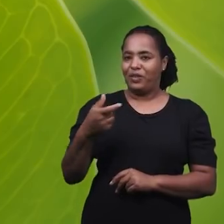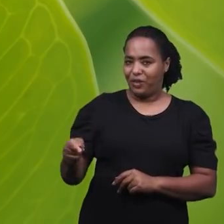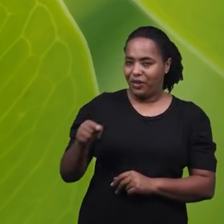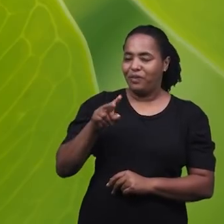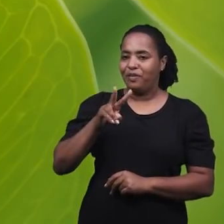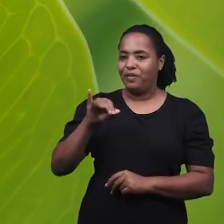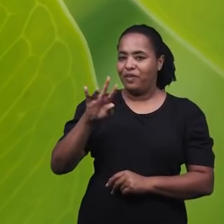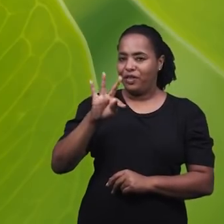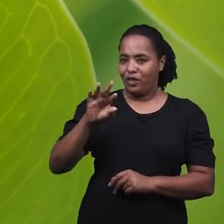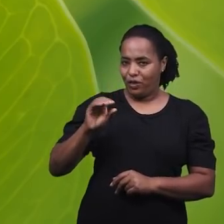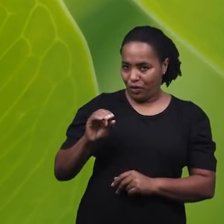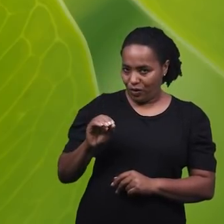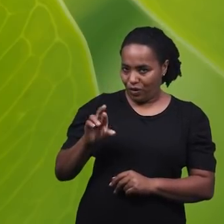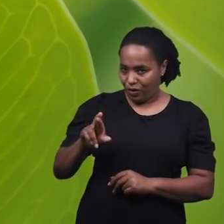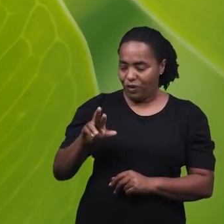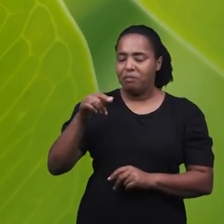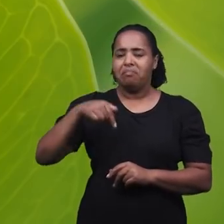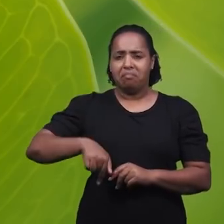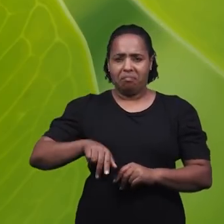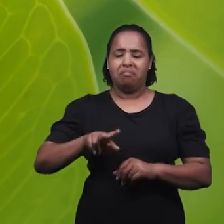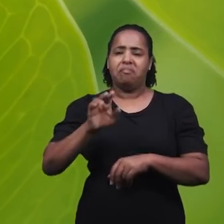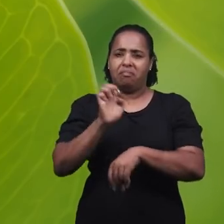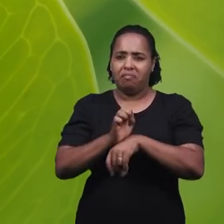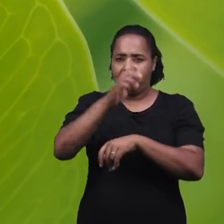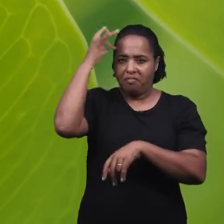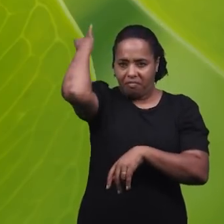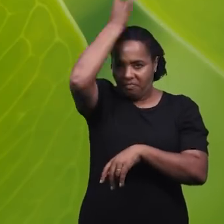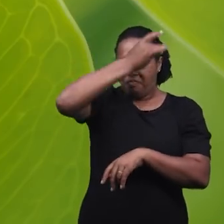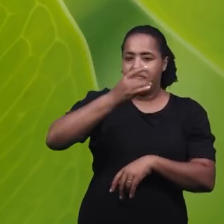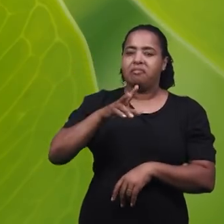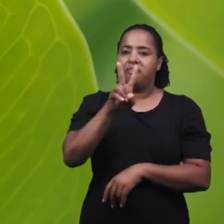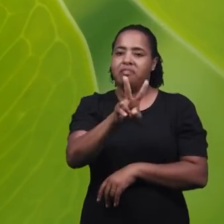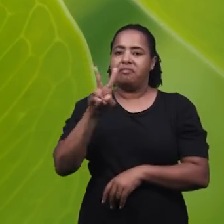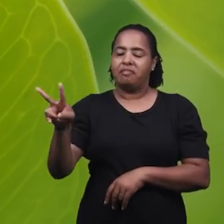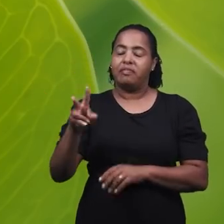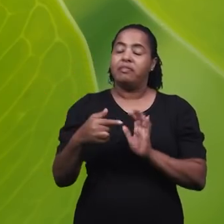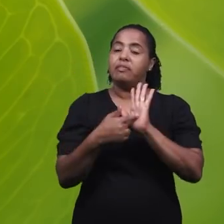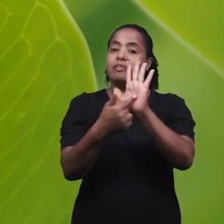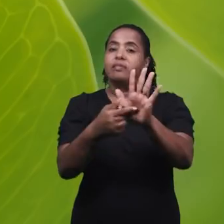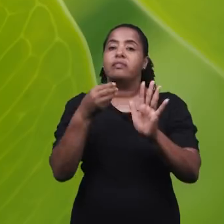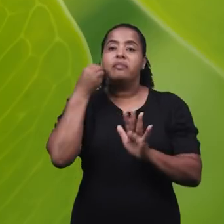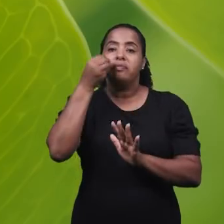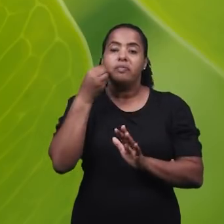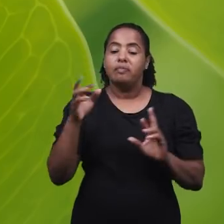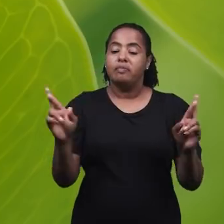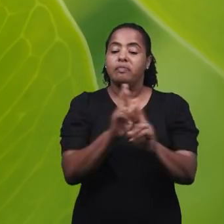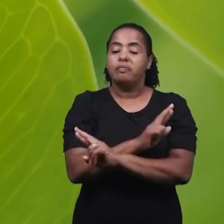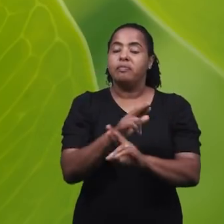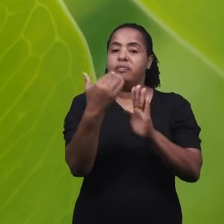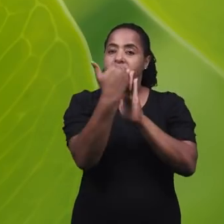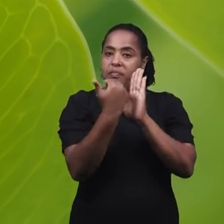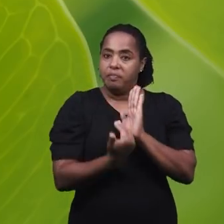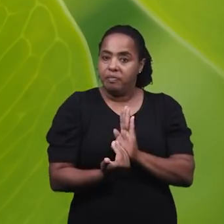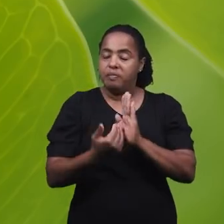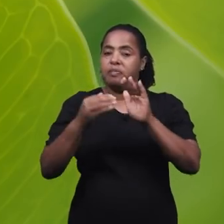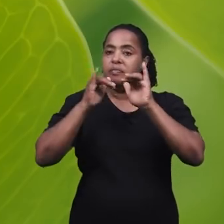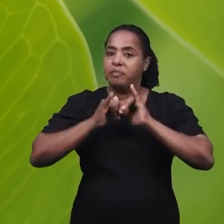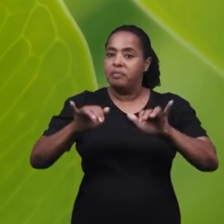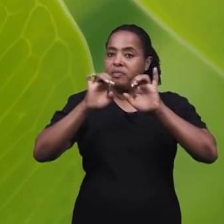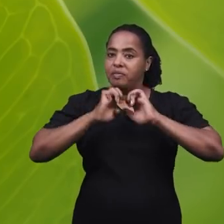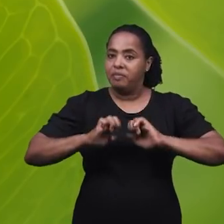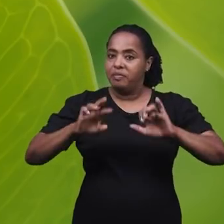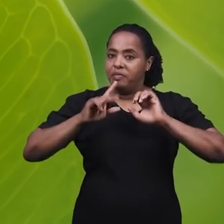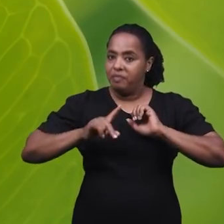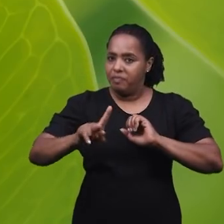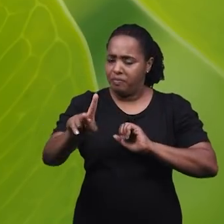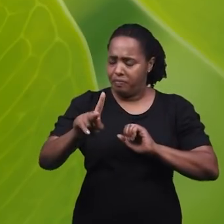Velha, Espírito Santo, e eu vim compartilhar com os irmãos a minha experiência acerca do programa Anunciando o Evangelho Eterno. Este programa